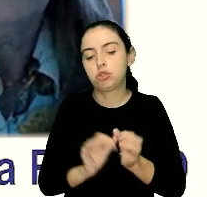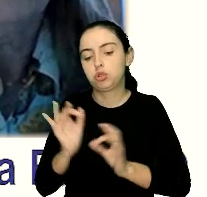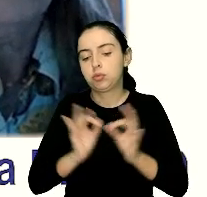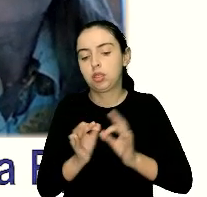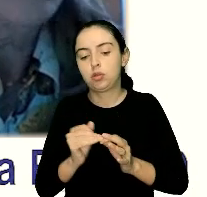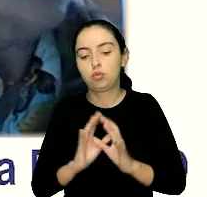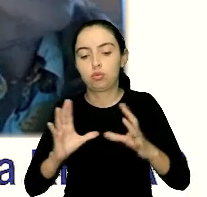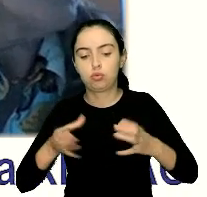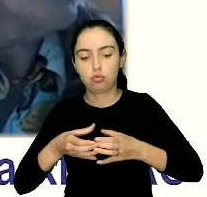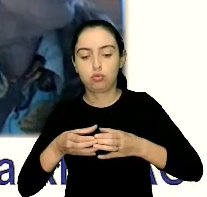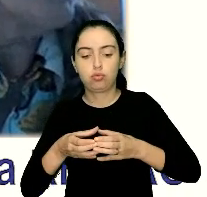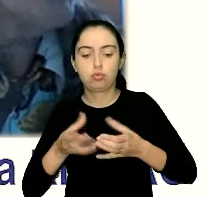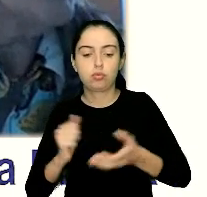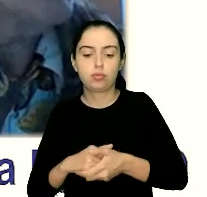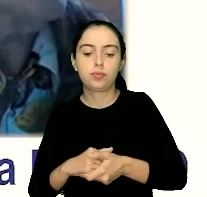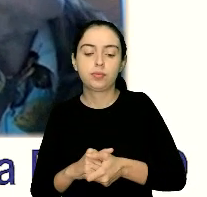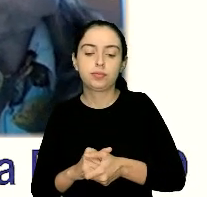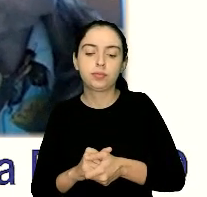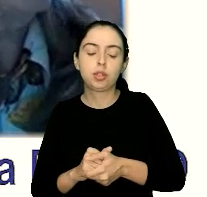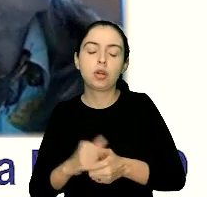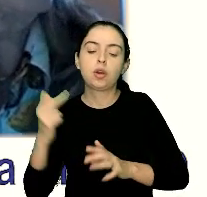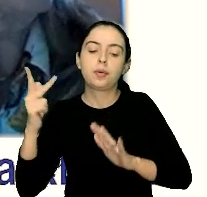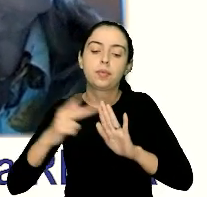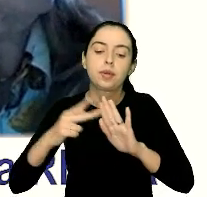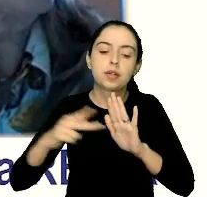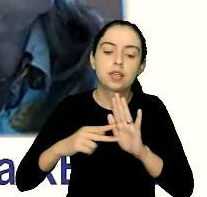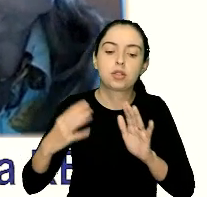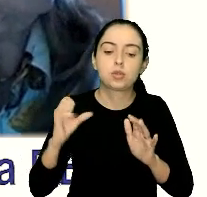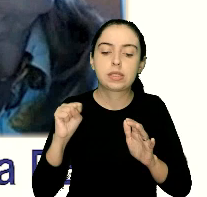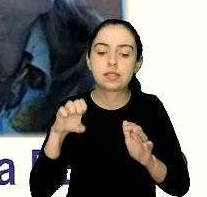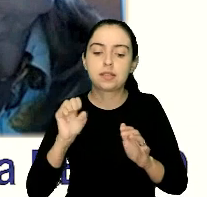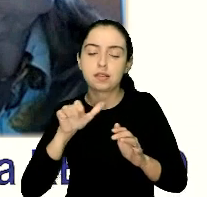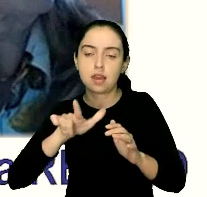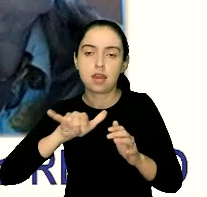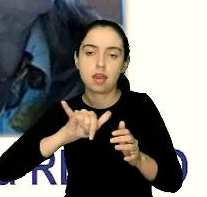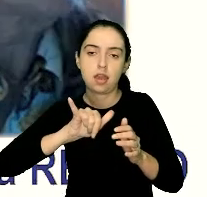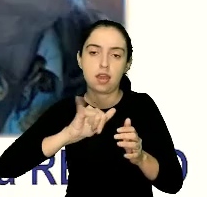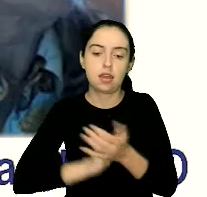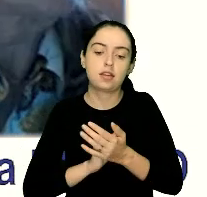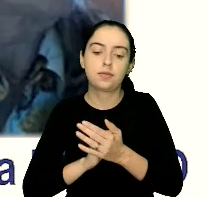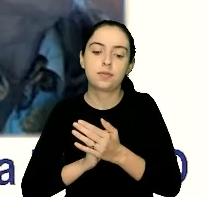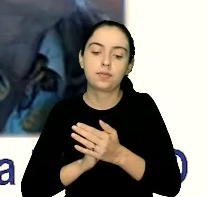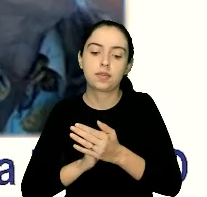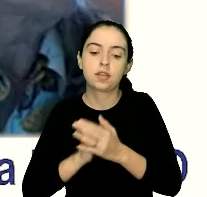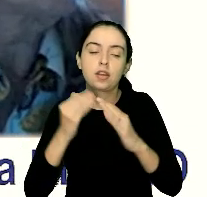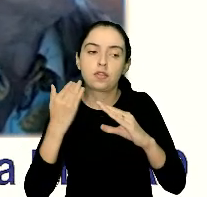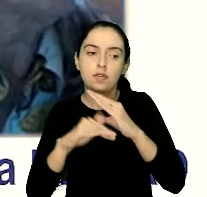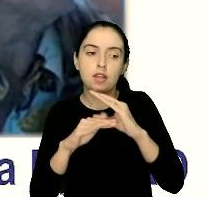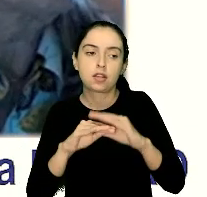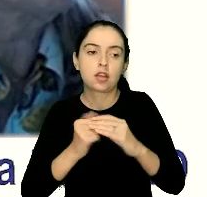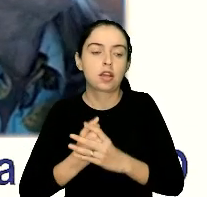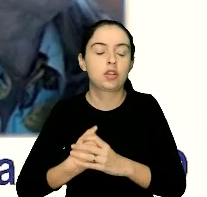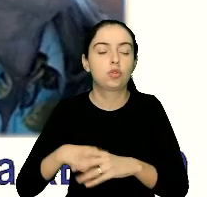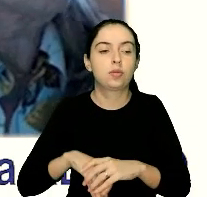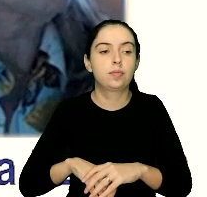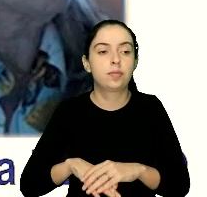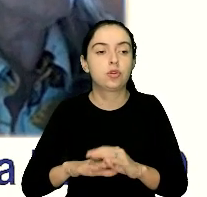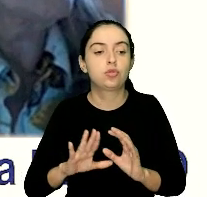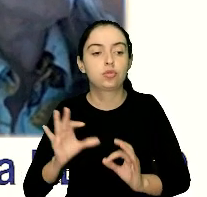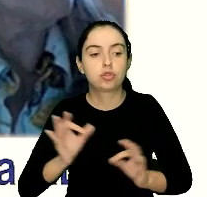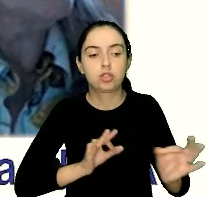processo 6, já foi encaminhado para a seção judiciária de São Paulo, a seção judiciária do Mato Grosso do Sul.